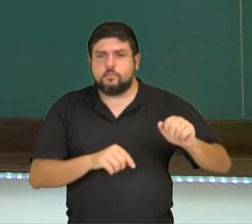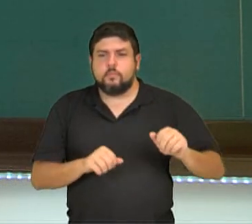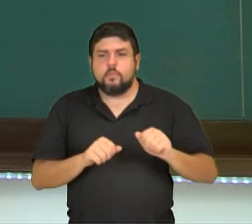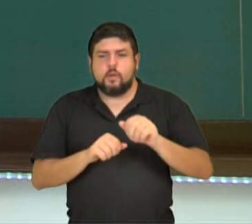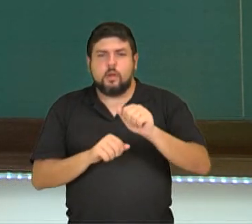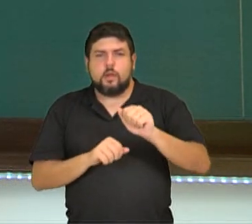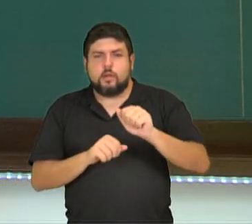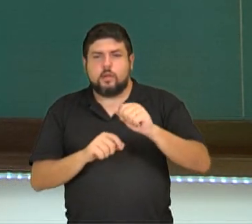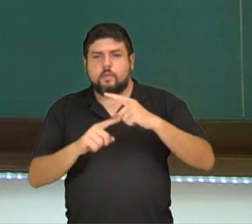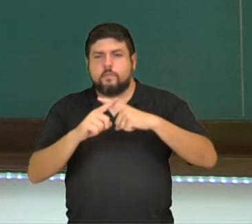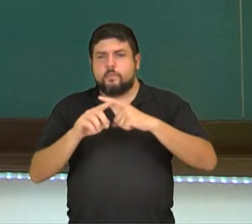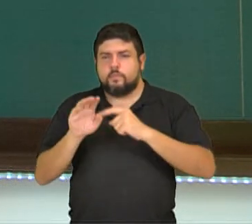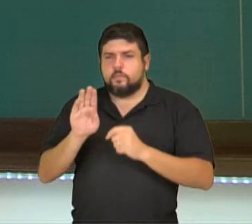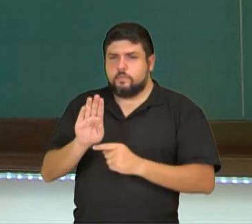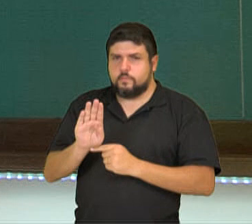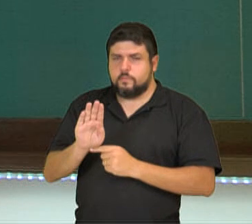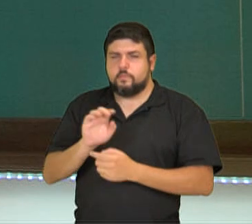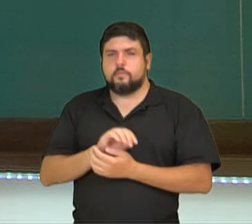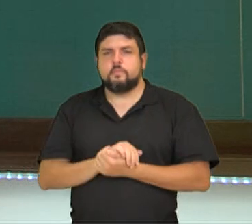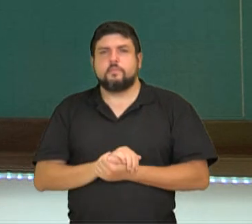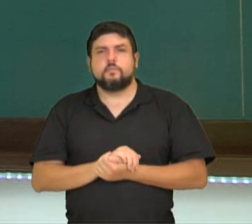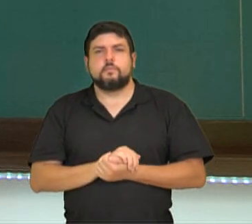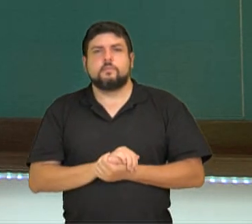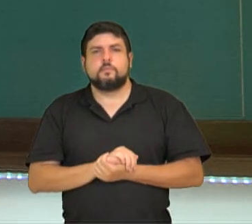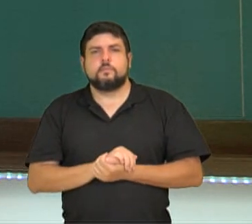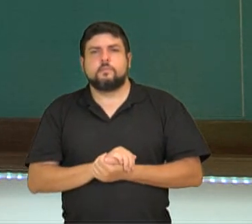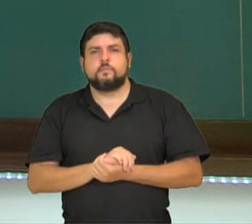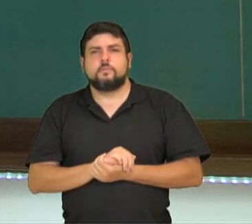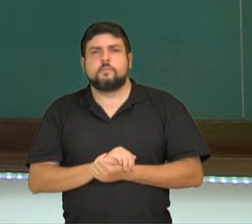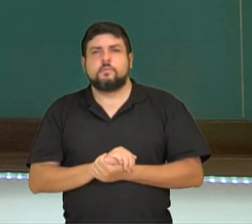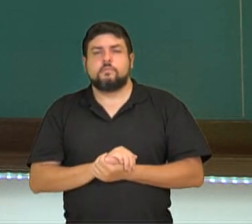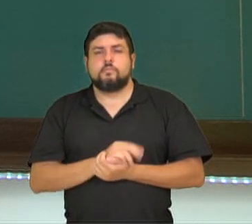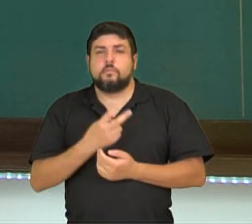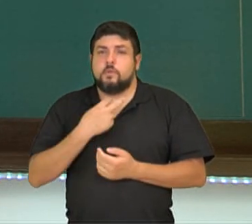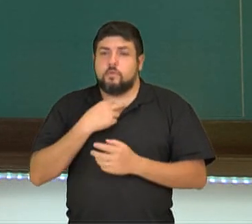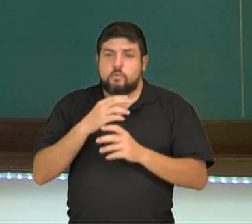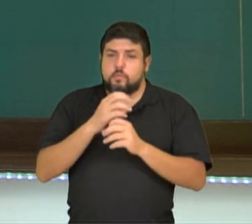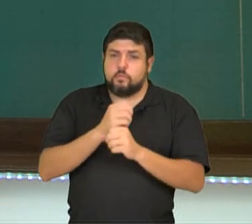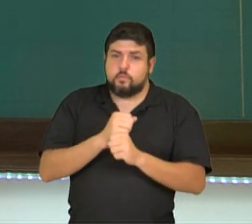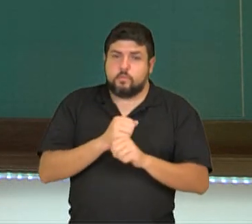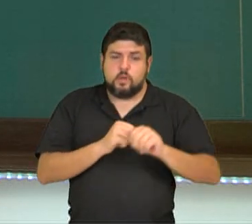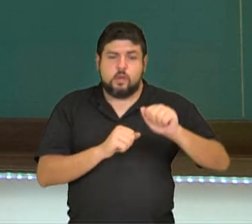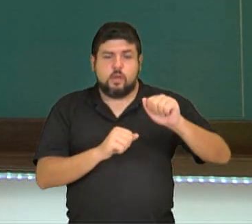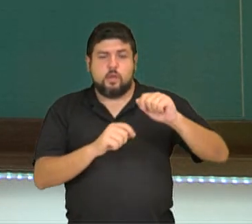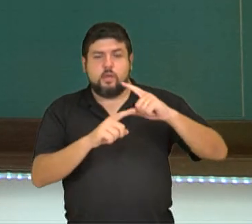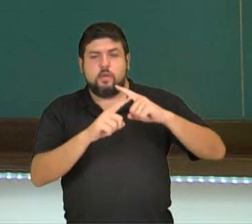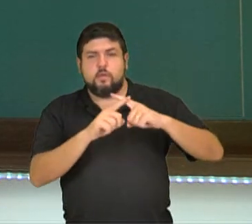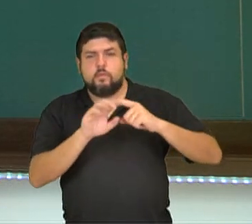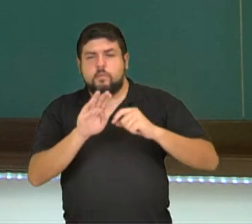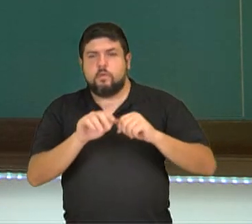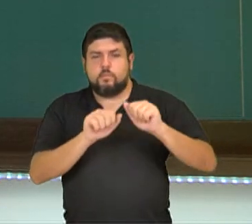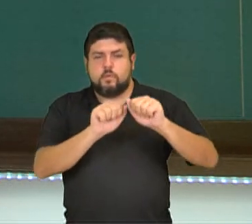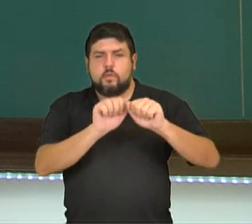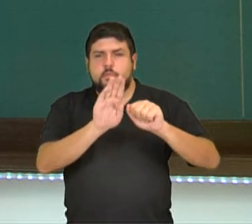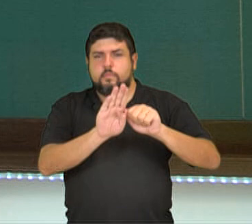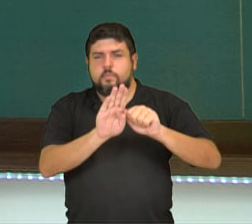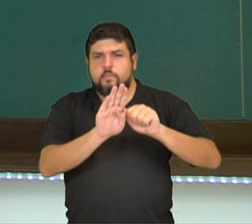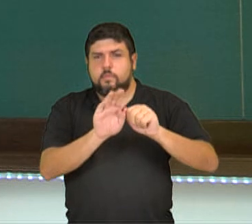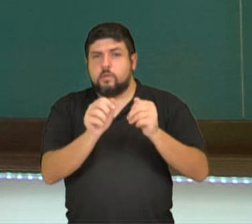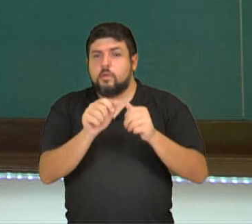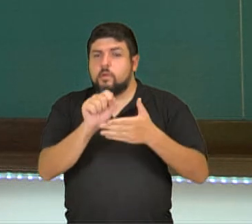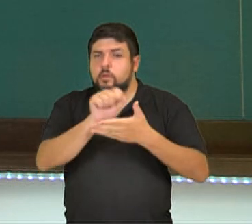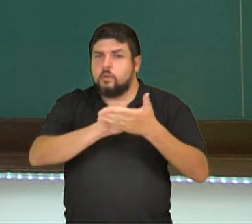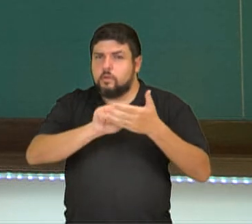B. Então A vezes B, não dá para fazer conta nenhuma, a gente só escreve os dois grudadinhos, AB, tá